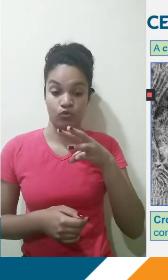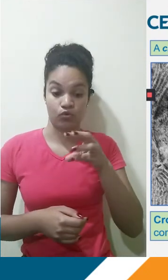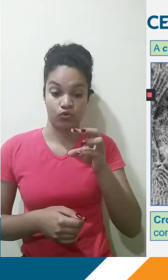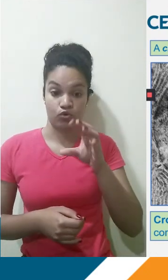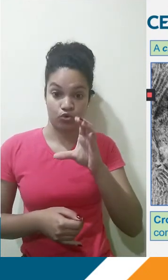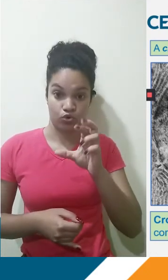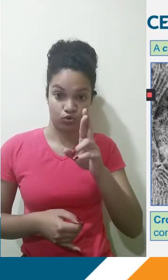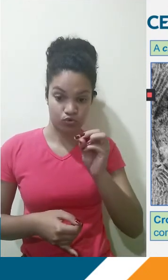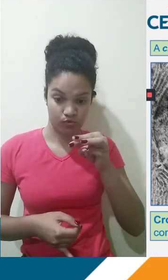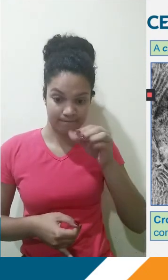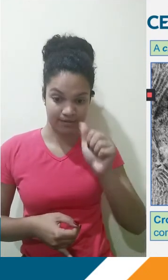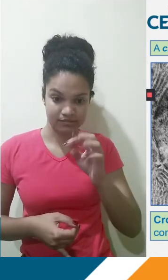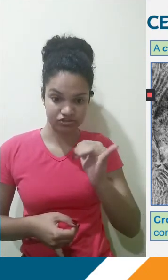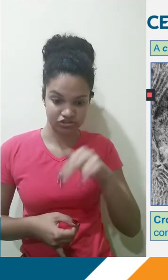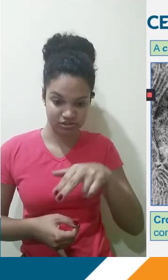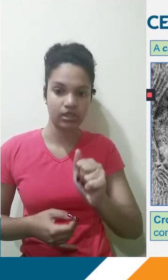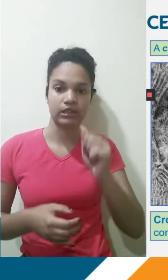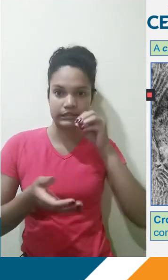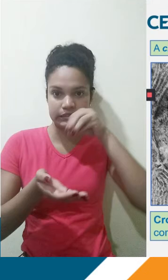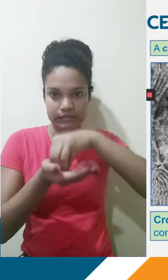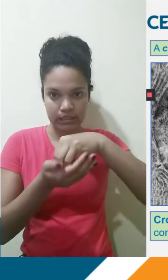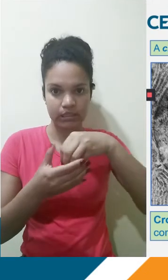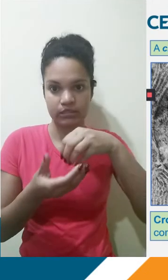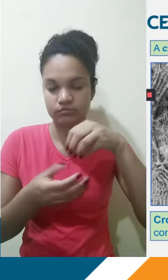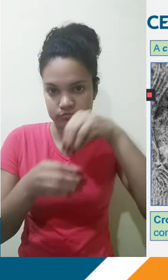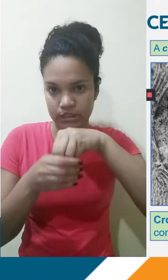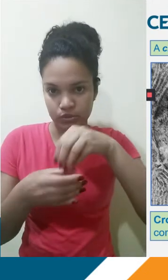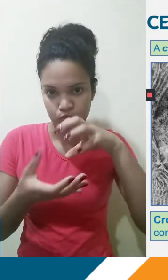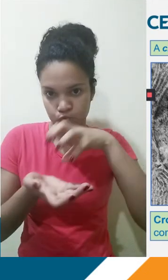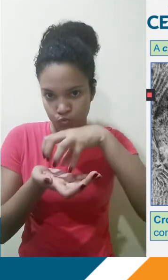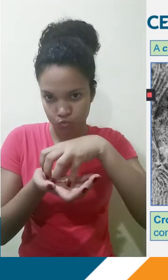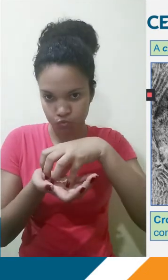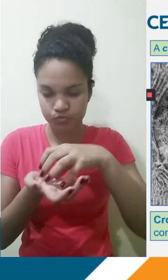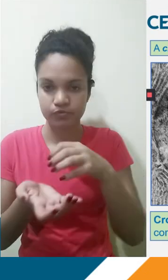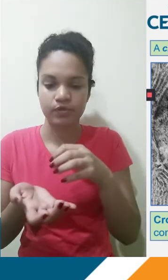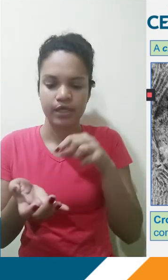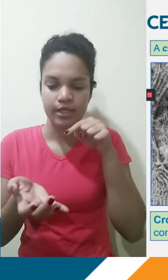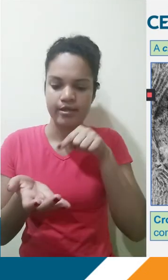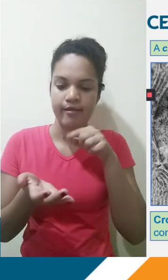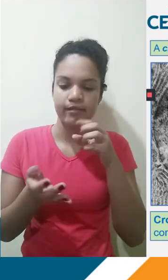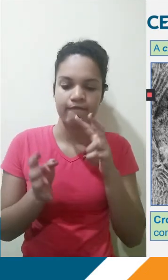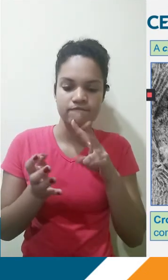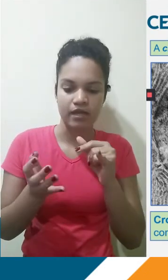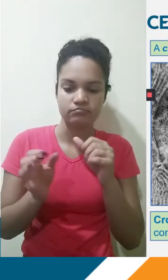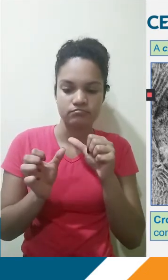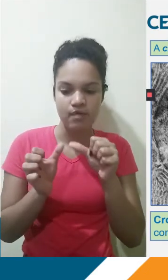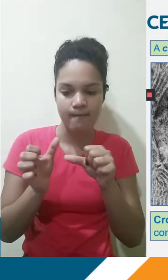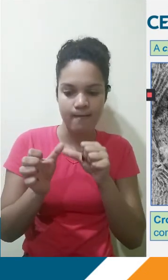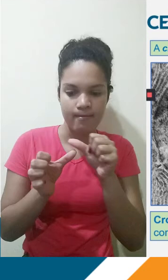núcleo. Essa cromatina, ela no processo de divisão celular, ela vai se condensando para formar